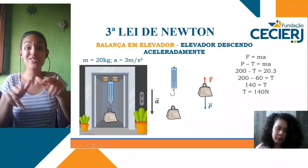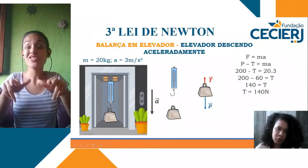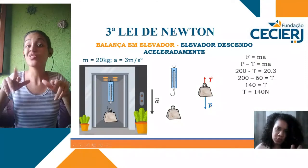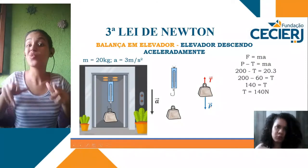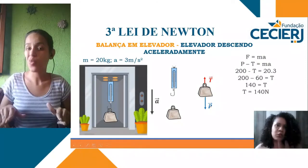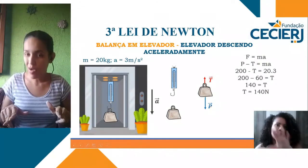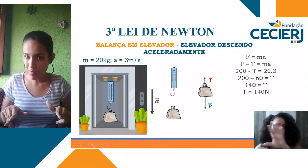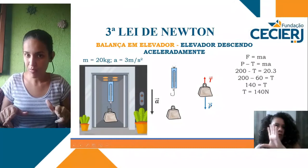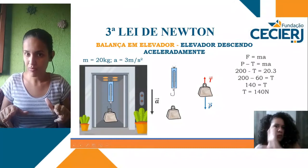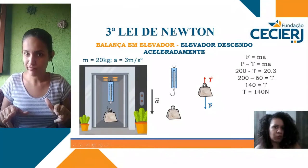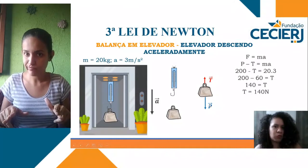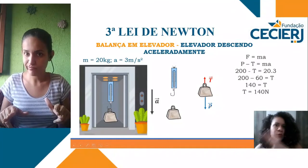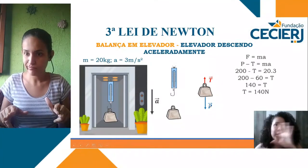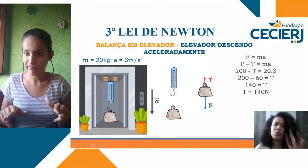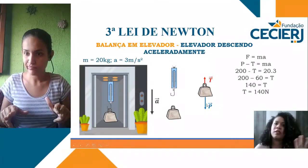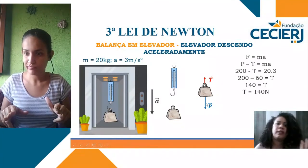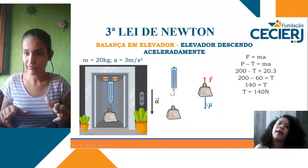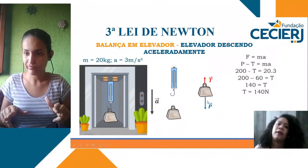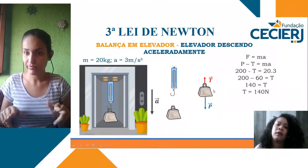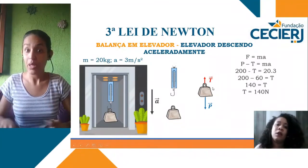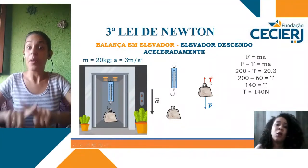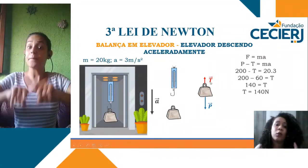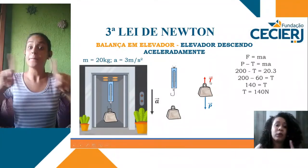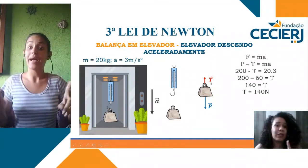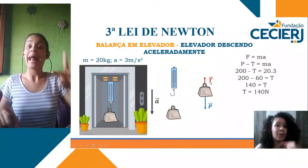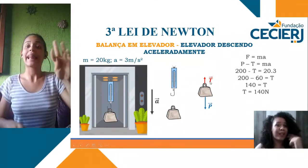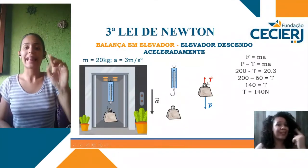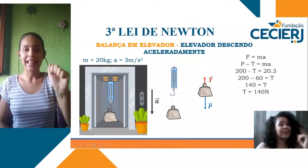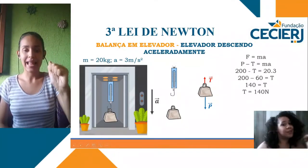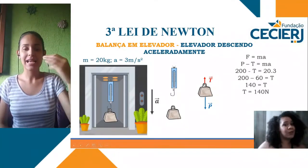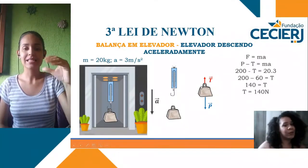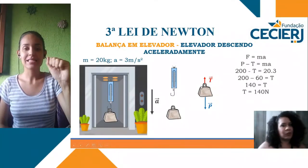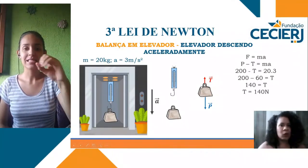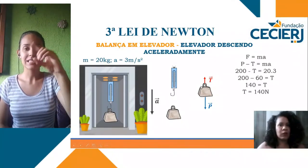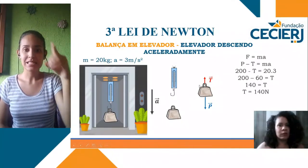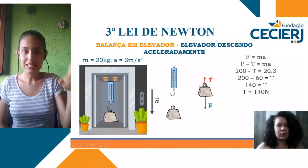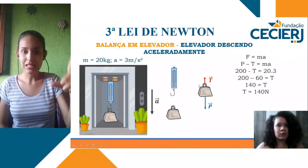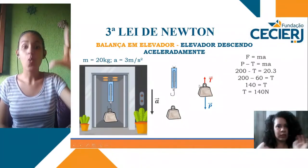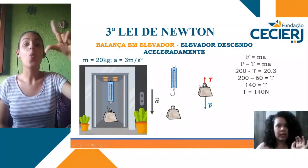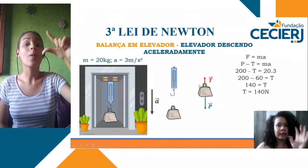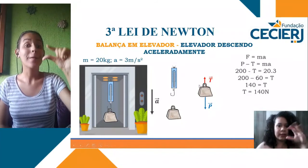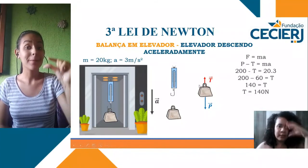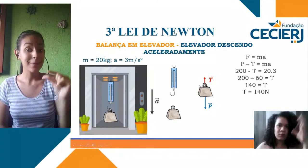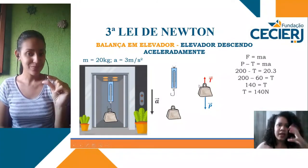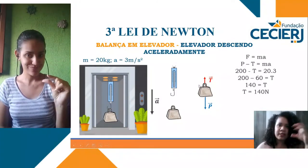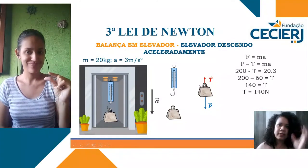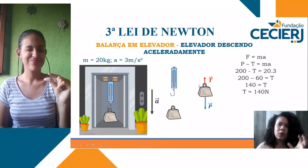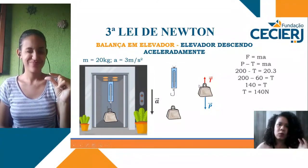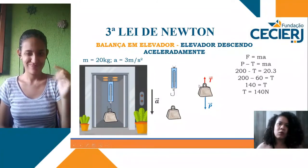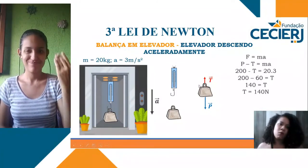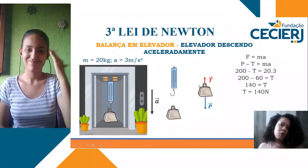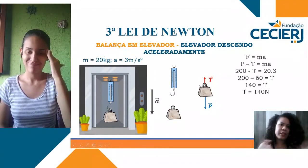20 quilos resultando em 200 newtons, porque a gente está na Terra. O que eu tenho é uma tração menor. Okay? A tração vai